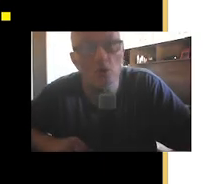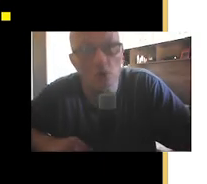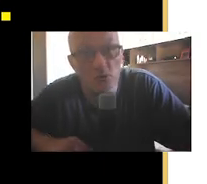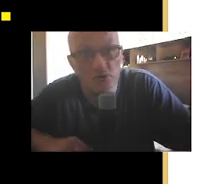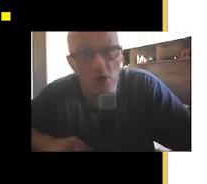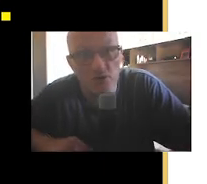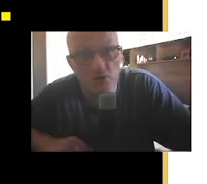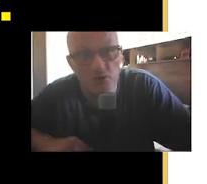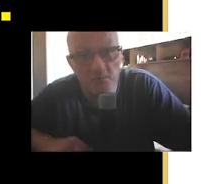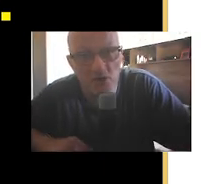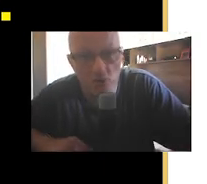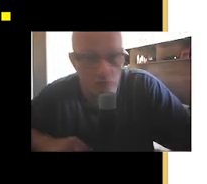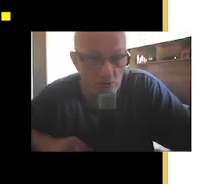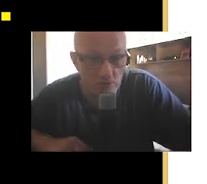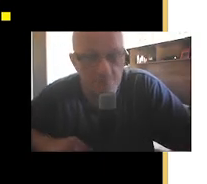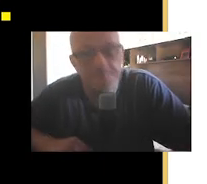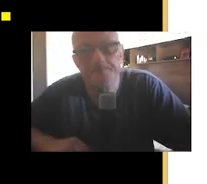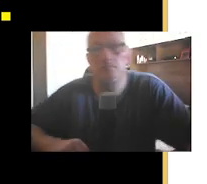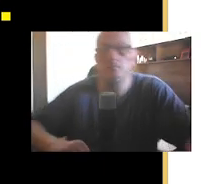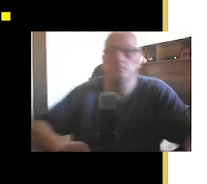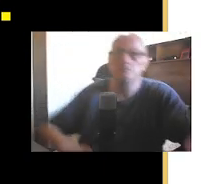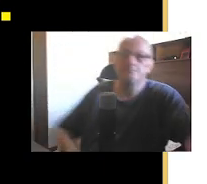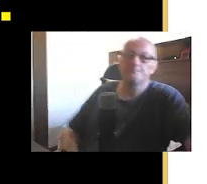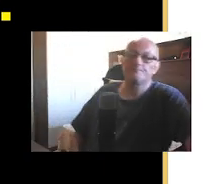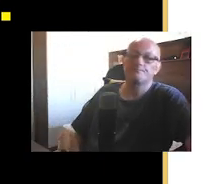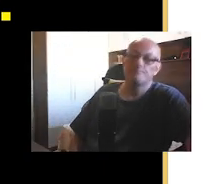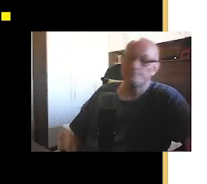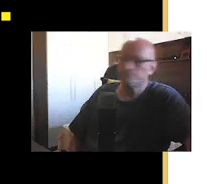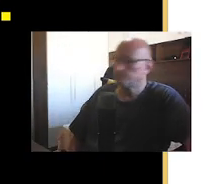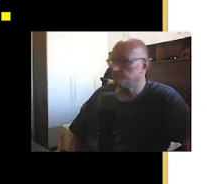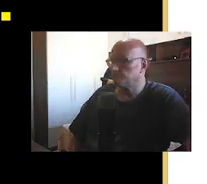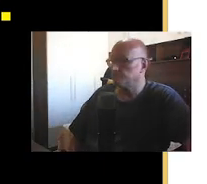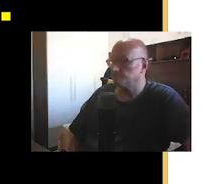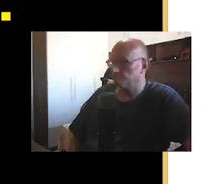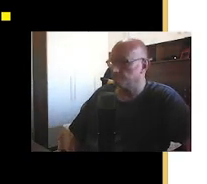No, com os nossos amigos.